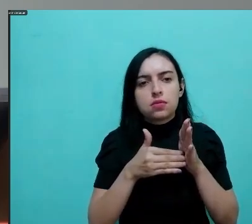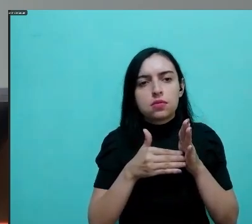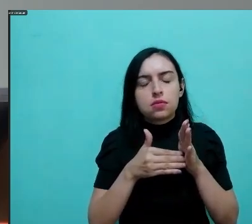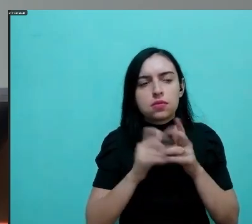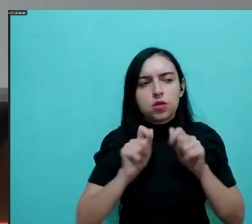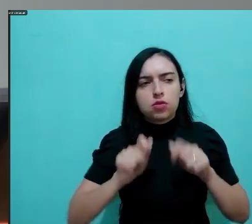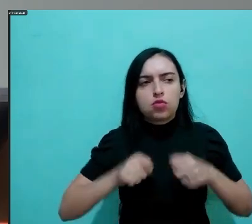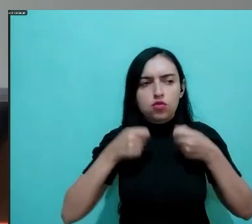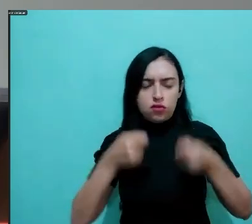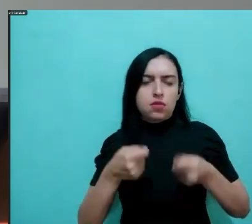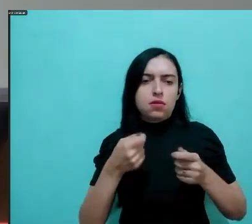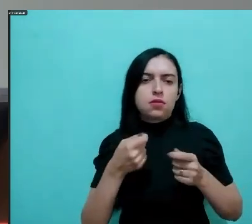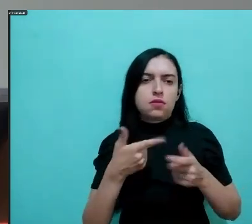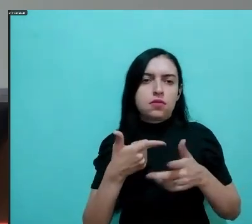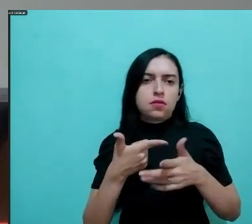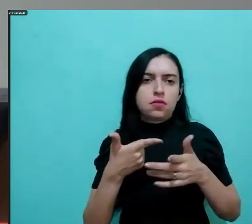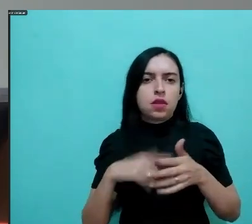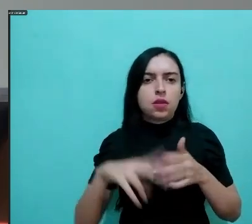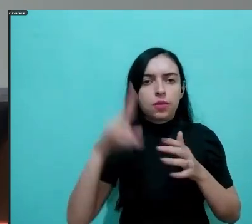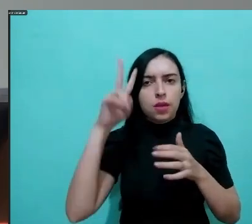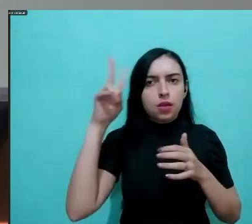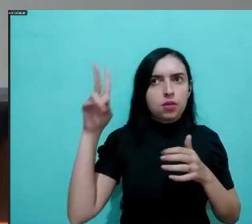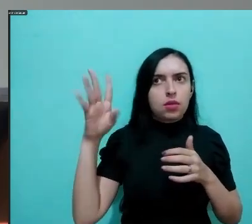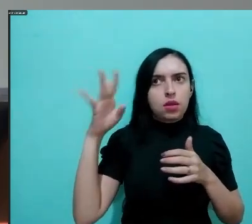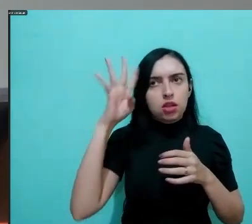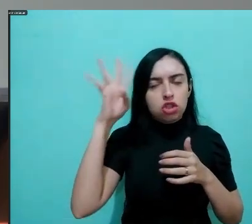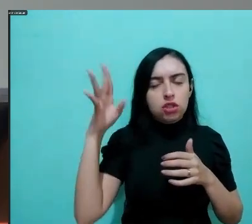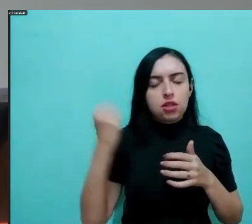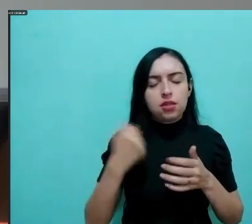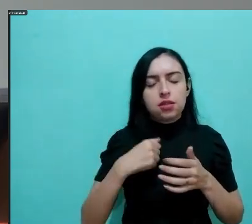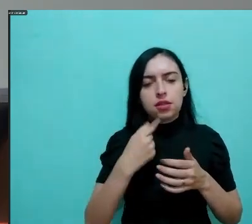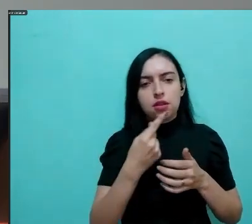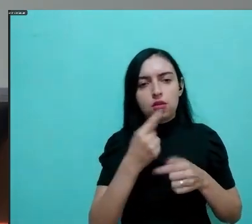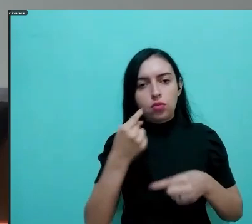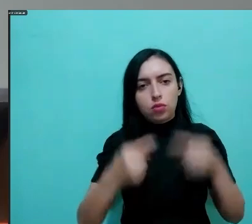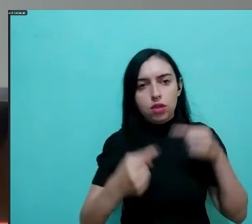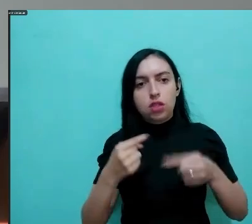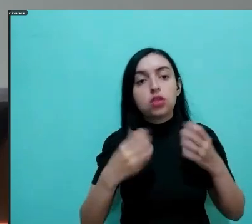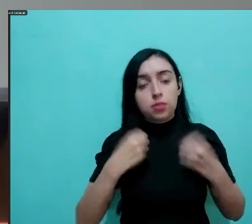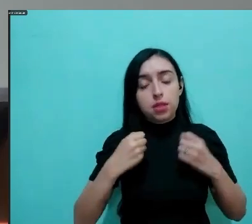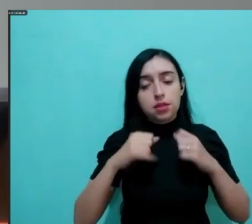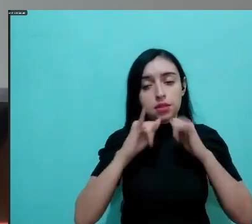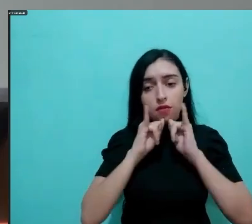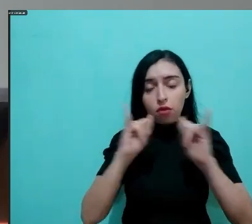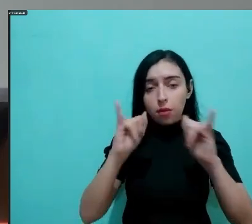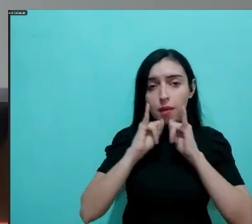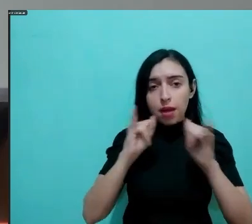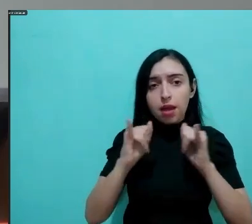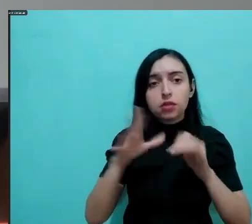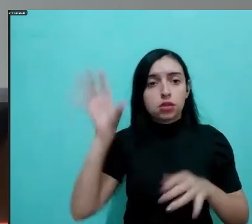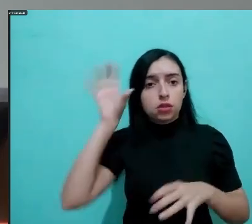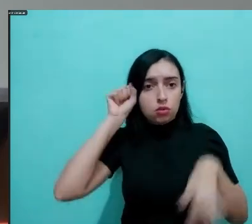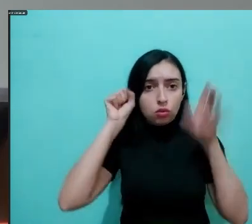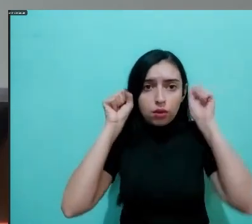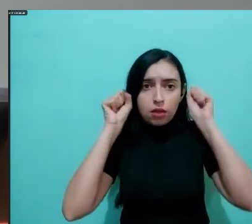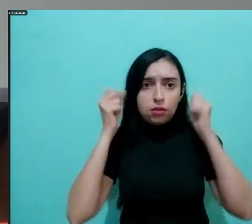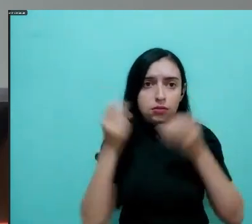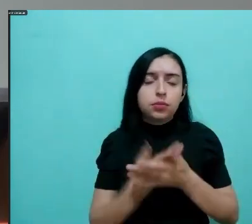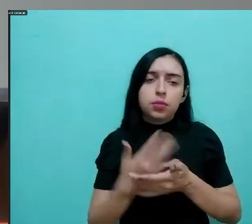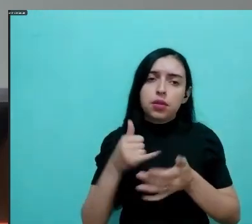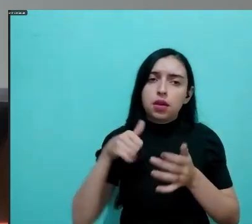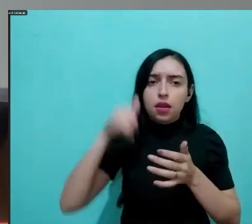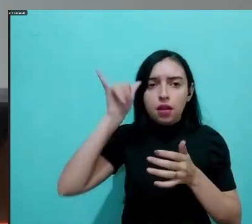reforzadas a nuestra imaginación política. Y eso debe ser destacado, debe ser escrutado para evitar que